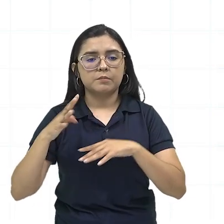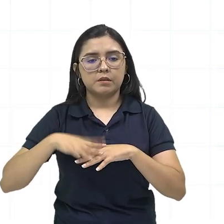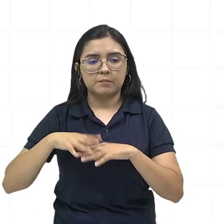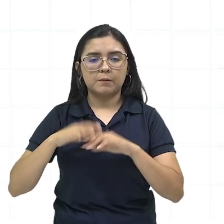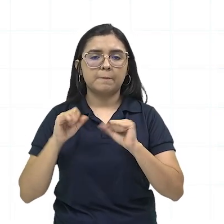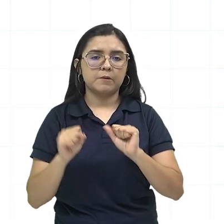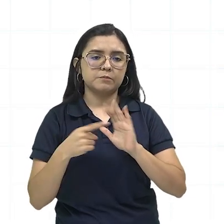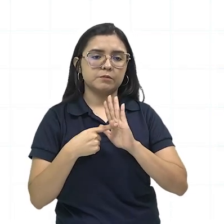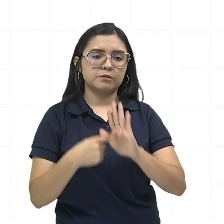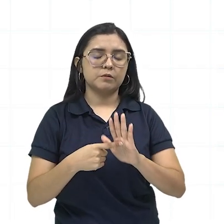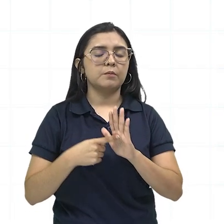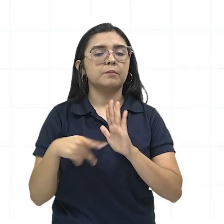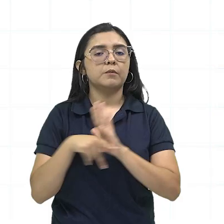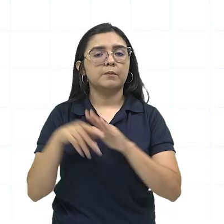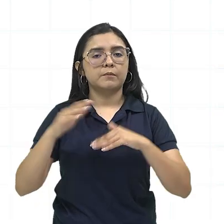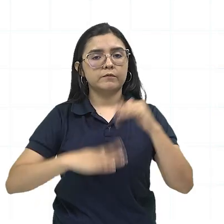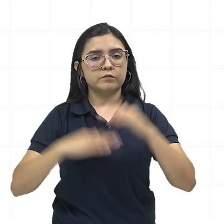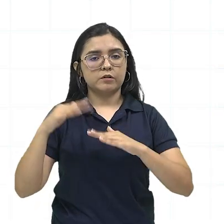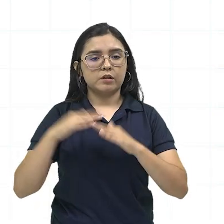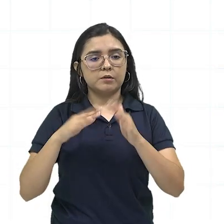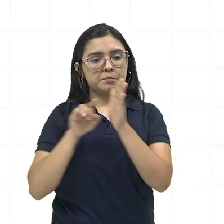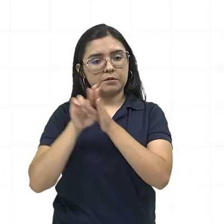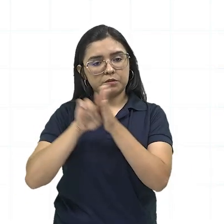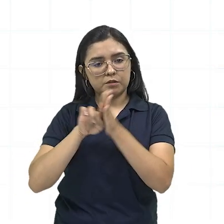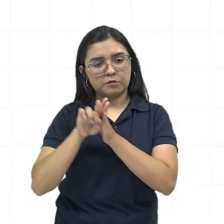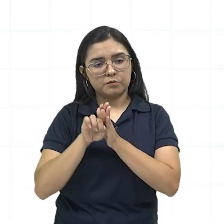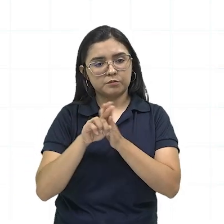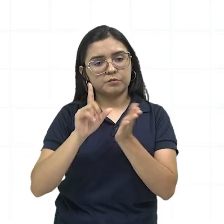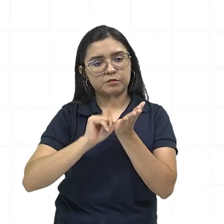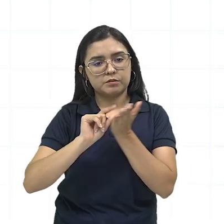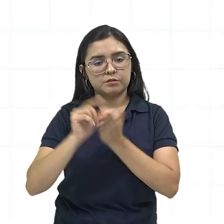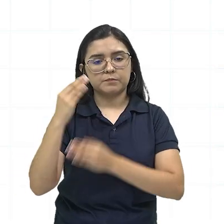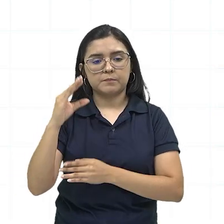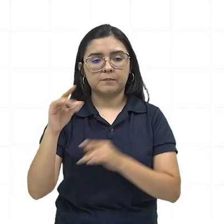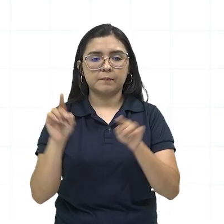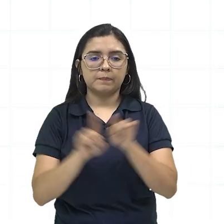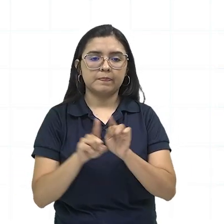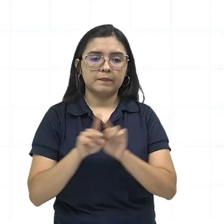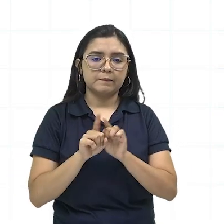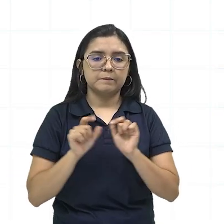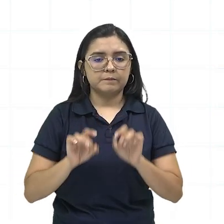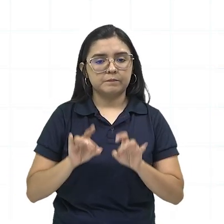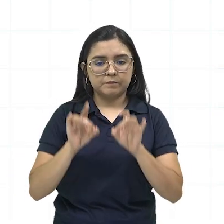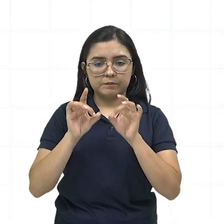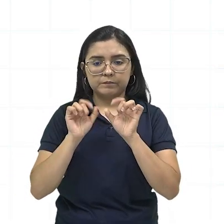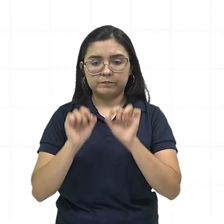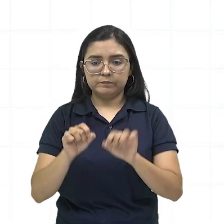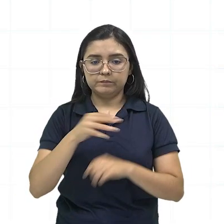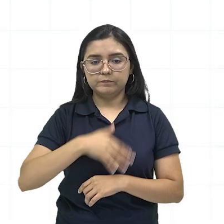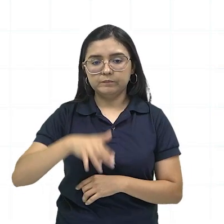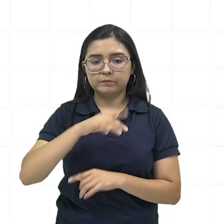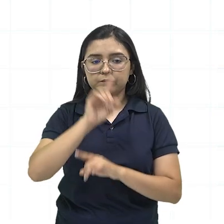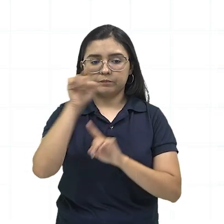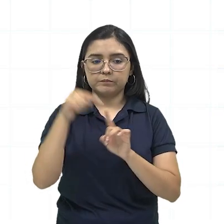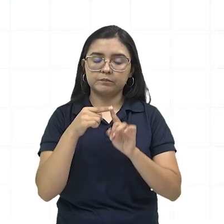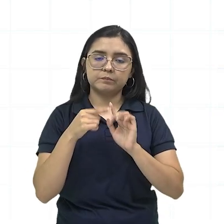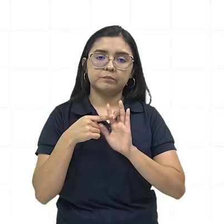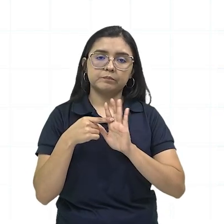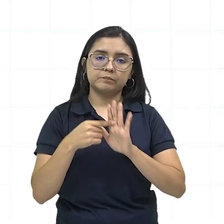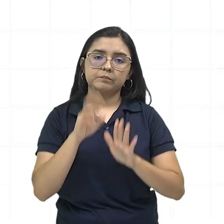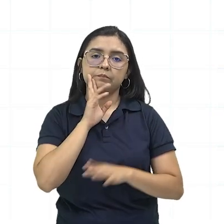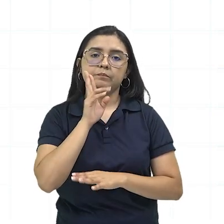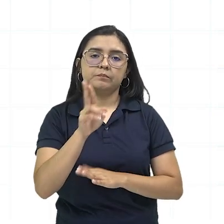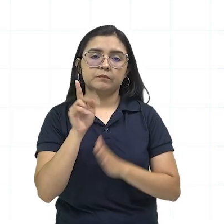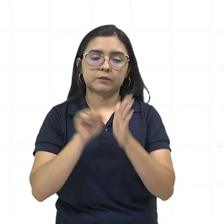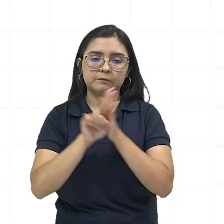ser apresentado por esses pesquisadores nos artigos científicos. E os especialistas em determinadas áreas, com o objetivo de apresentar resultados